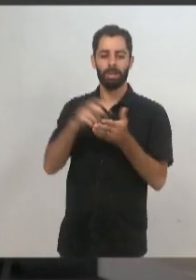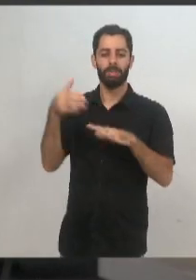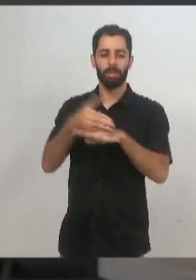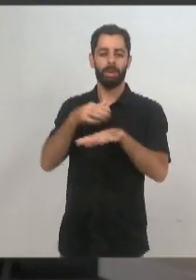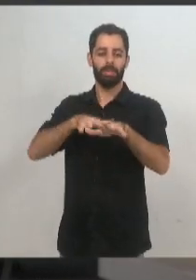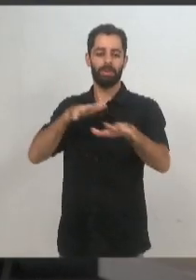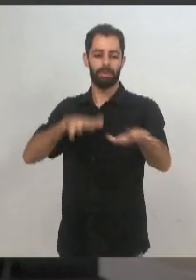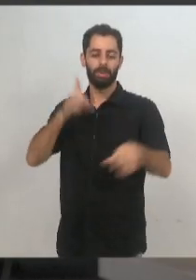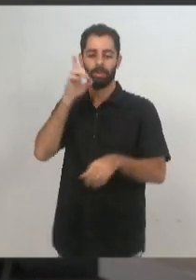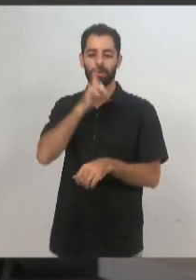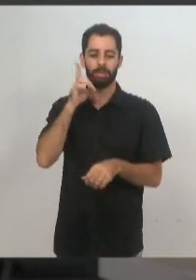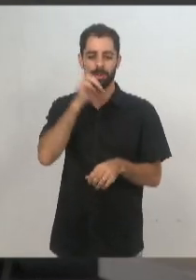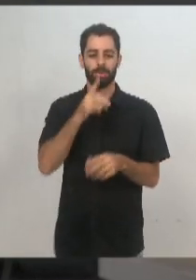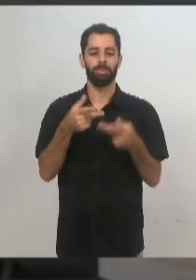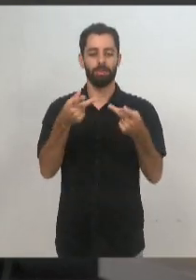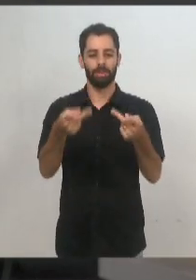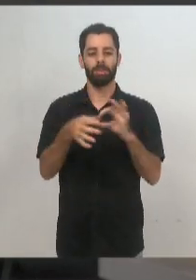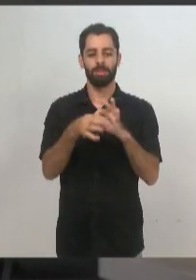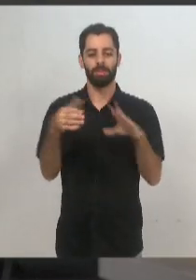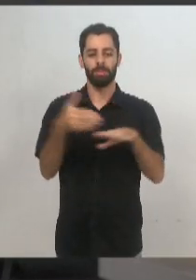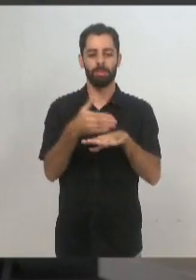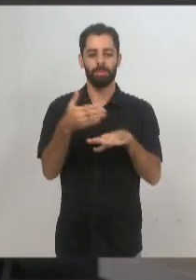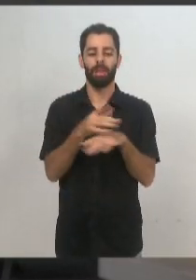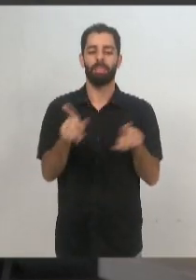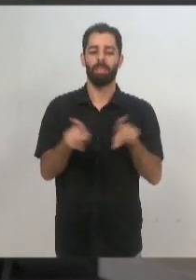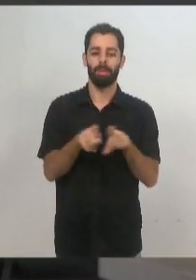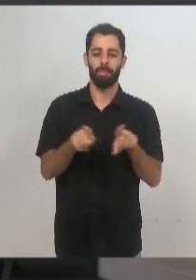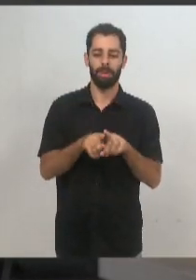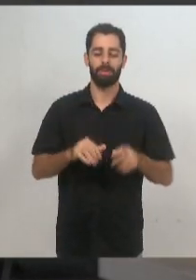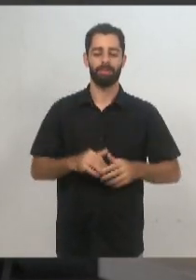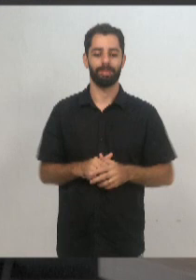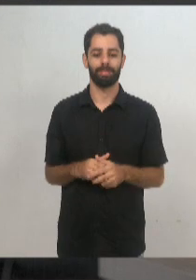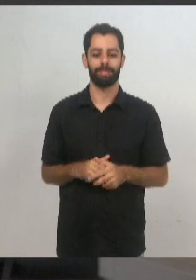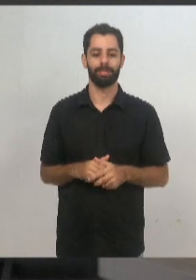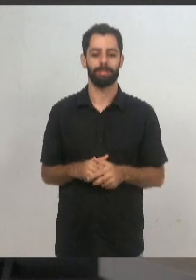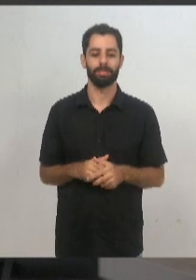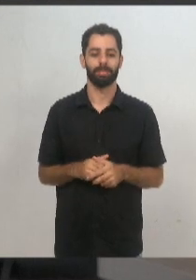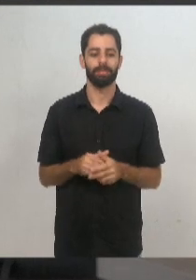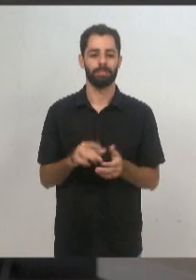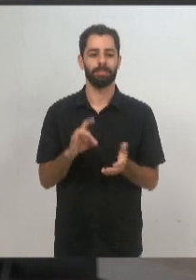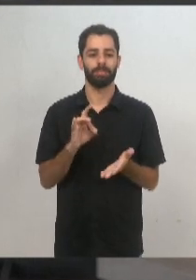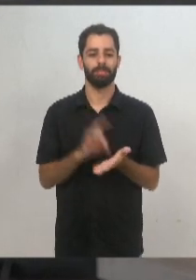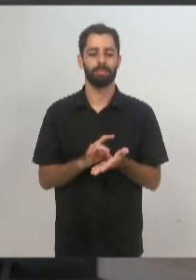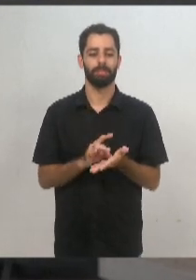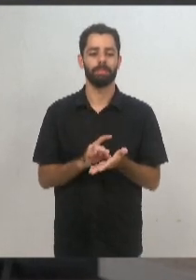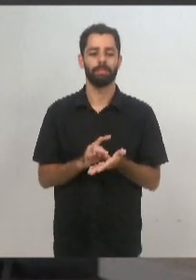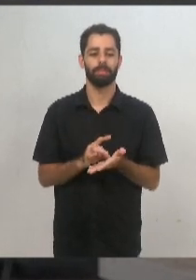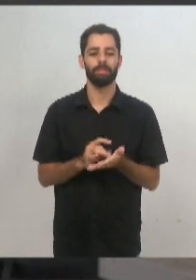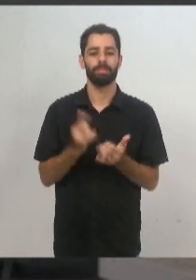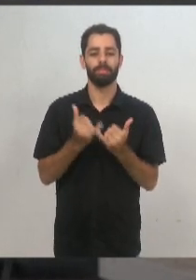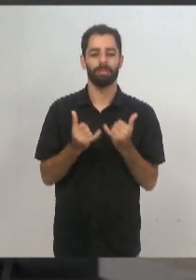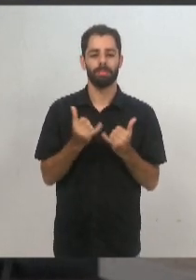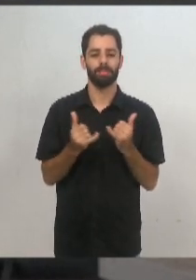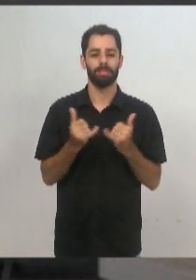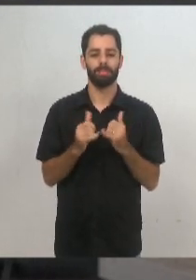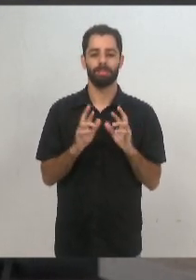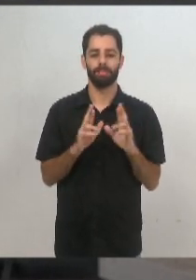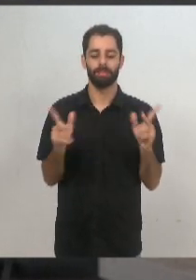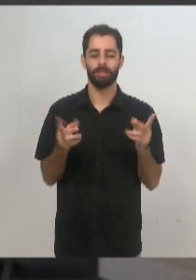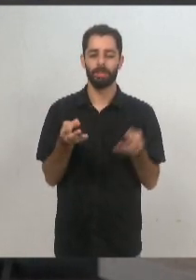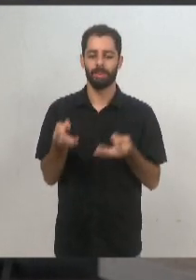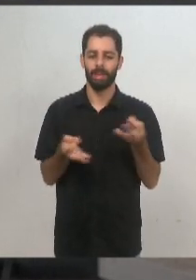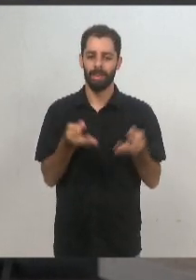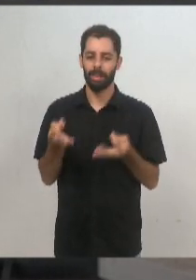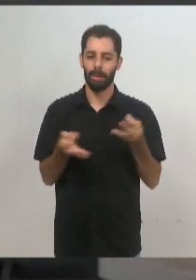manifestação no domingo, qual convido quem possa fazer parte. E, realmente, parece que é muito diferente o